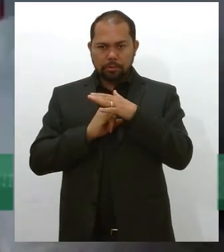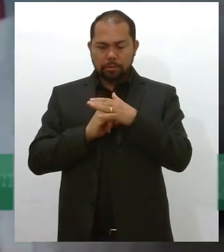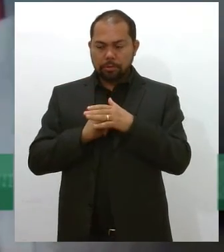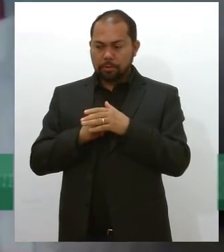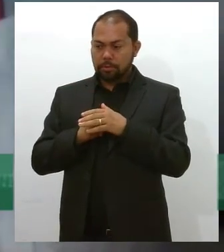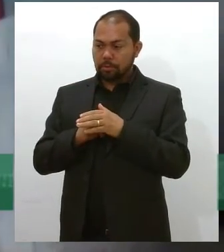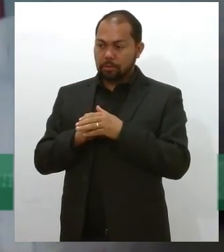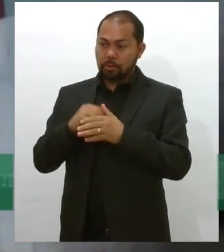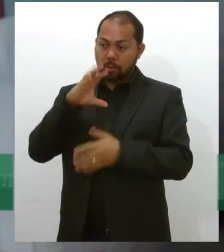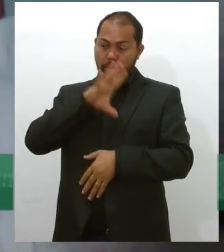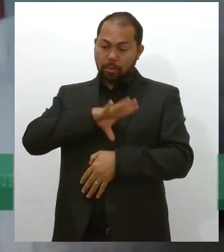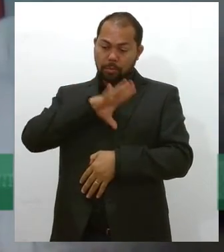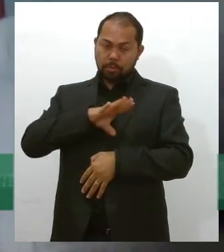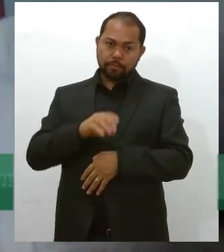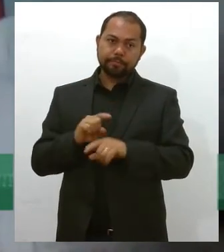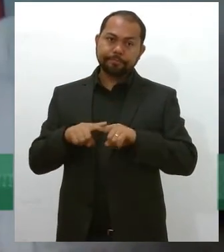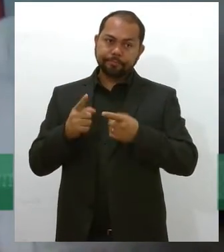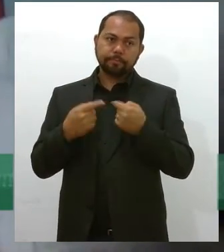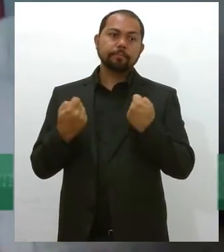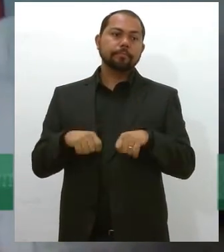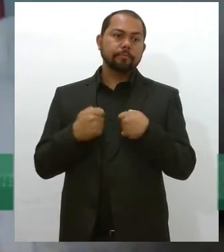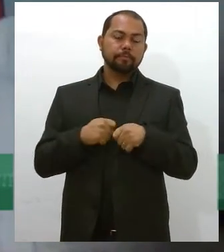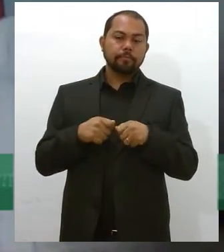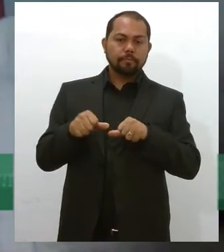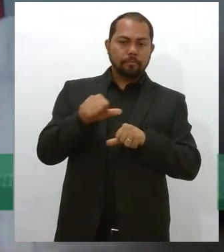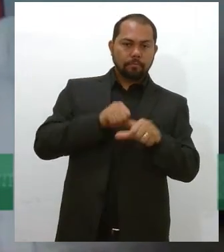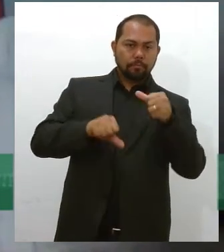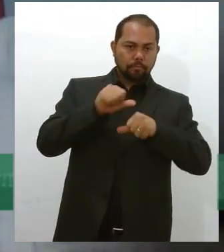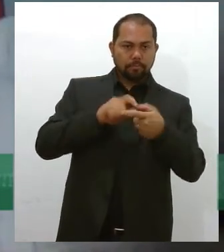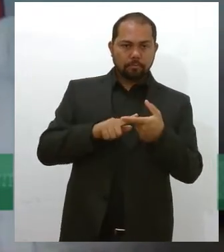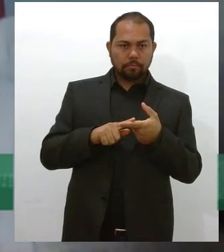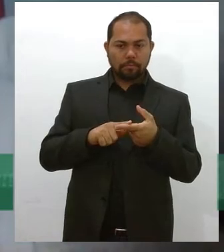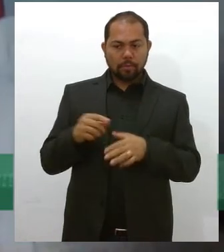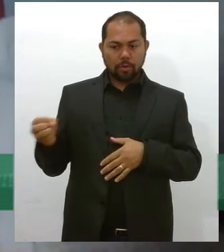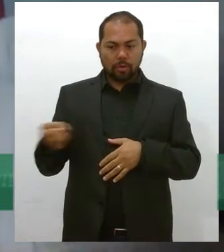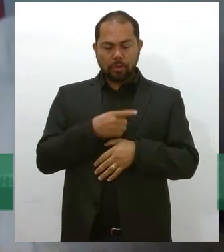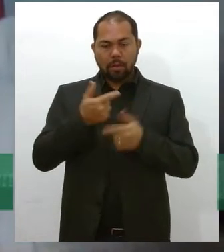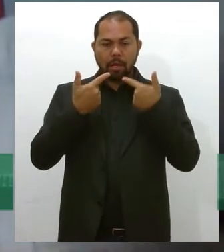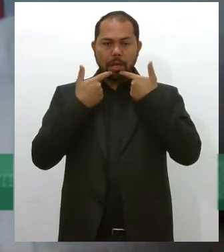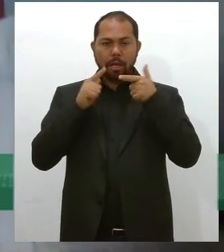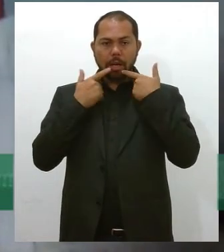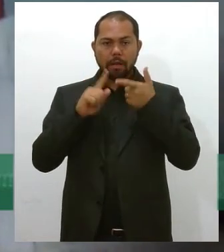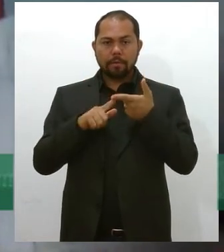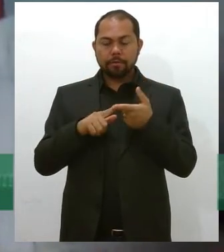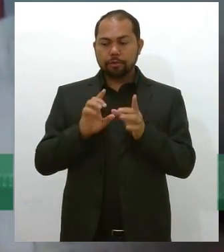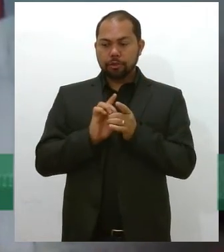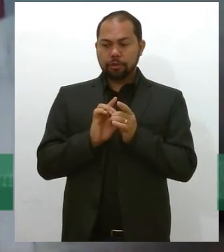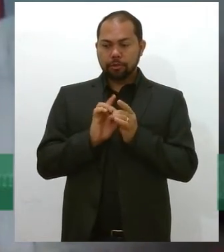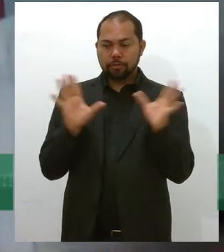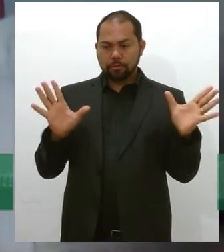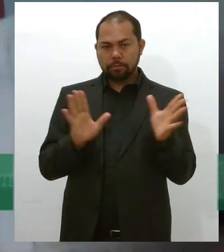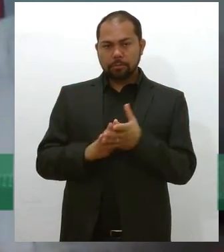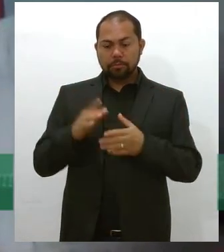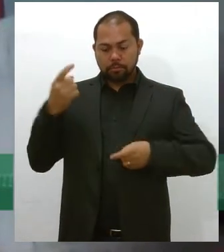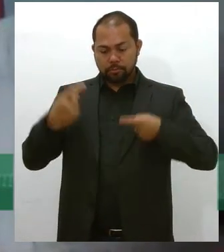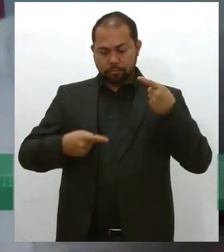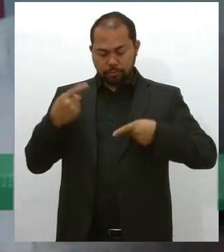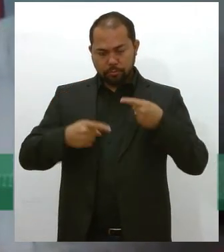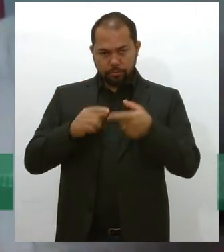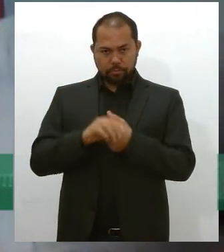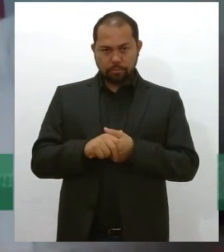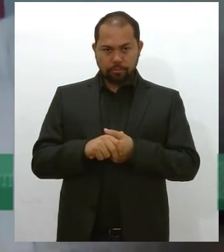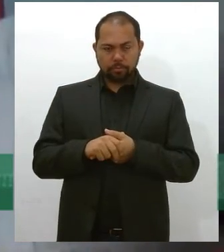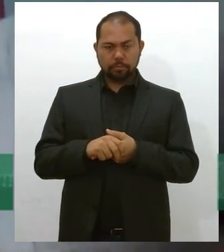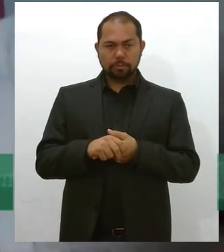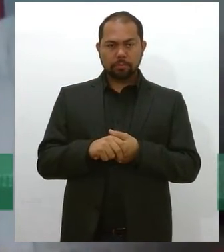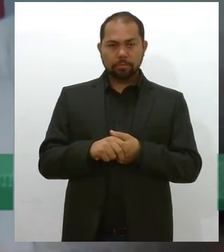elas precisaram ser reelaboradas por uma nova linguagem que era do liberalismo político, principalmente com a ideia dos três poderes,